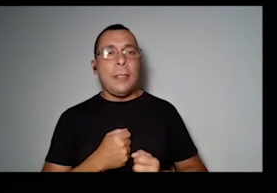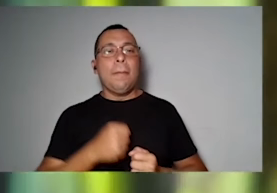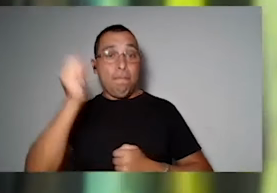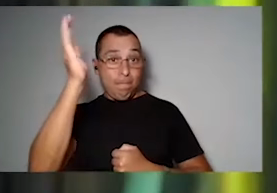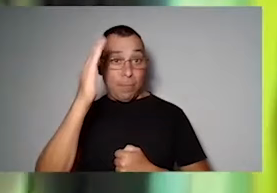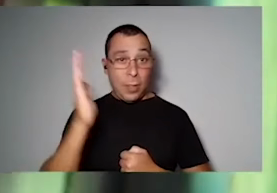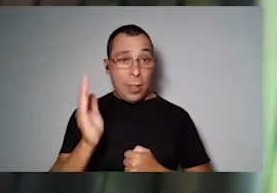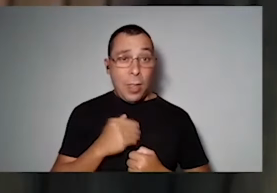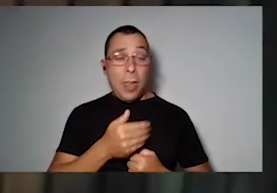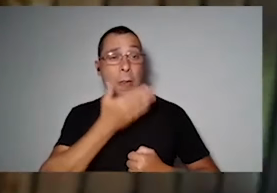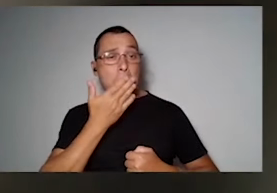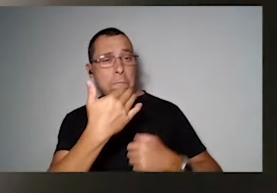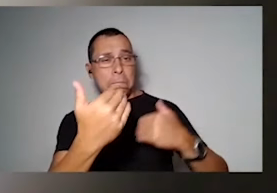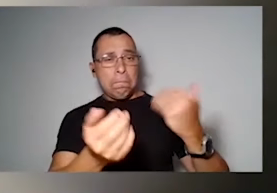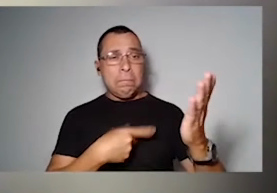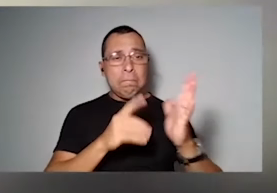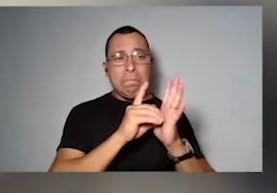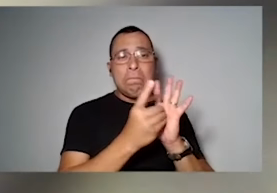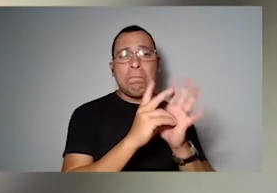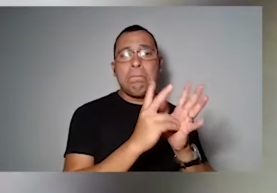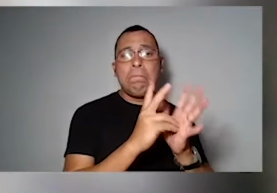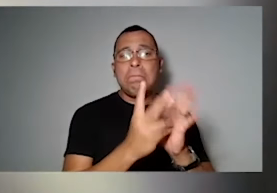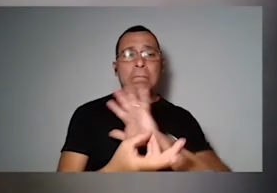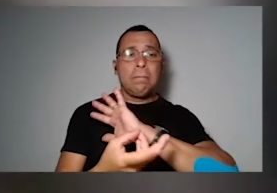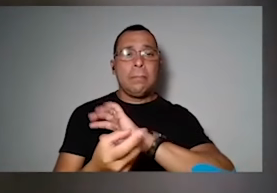ancestrais. Africanie.